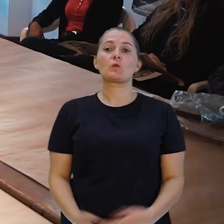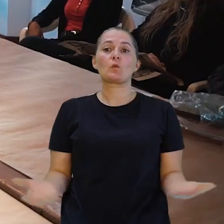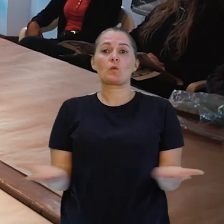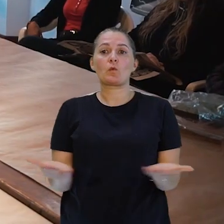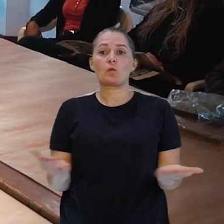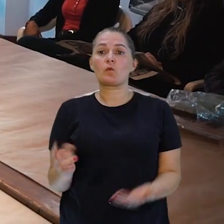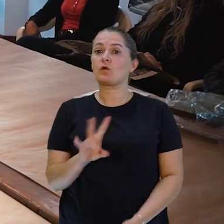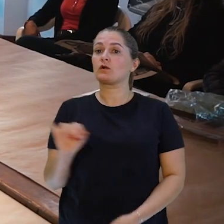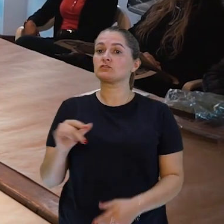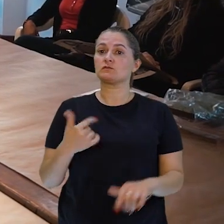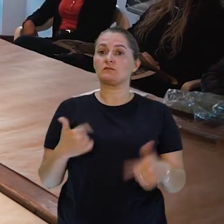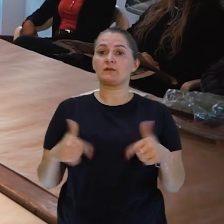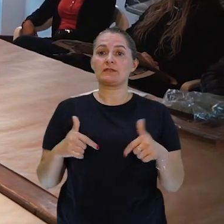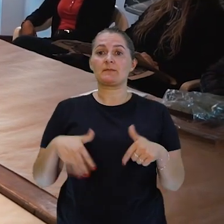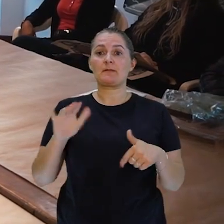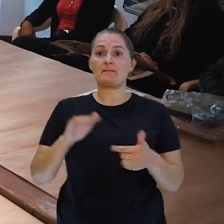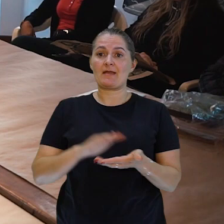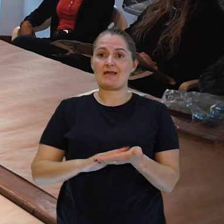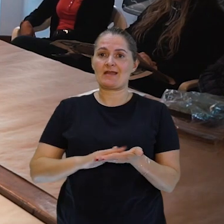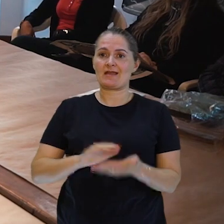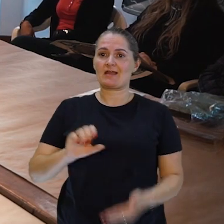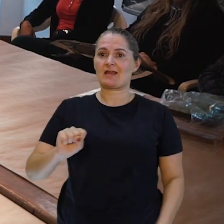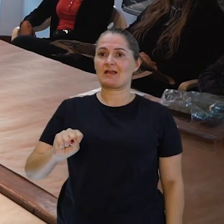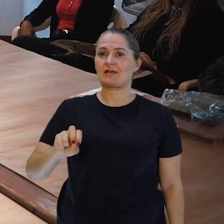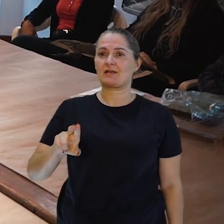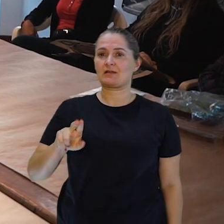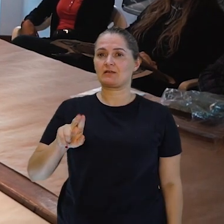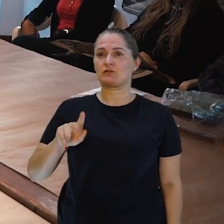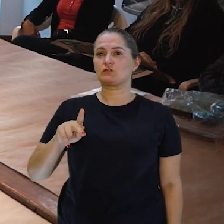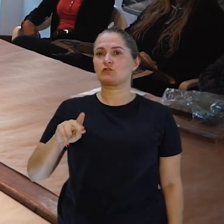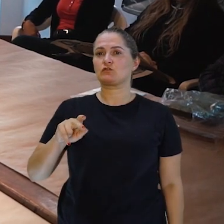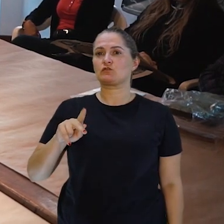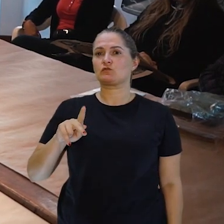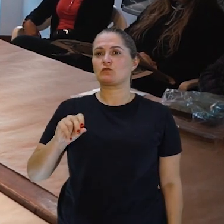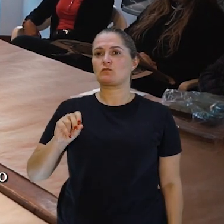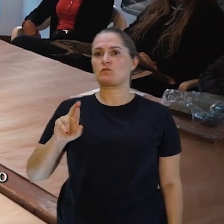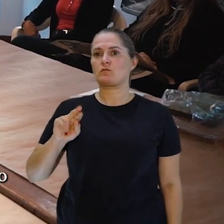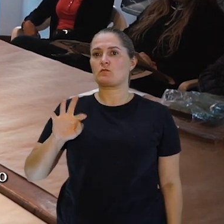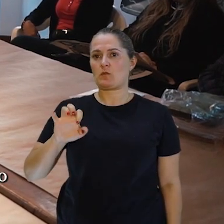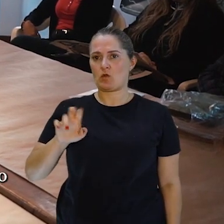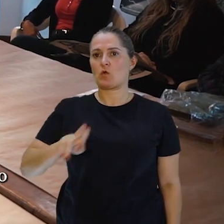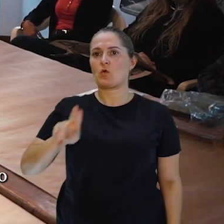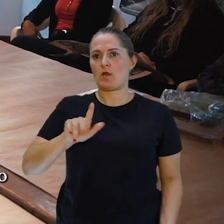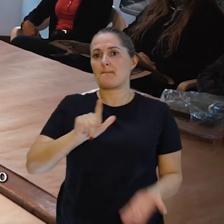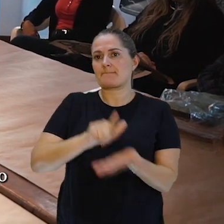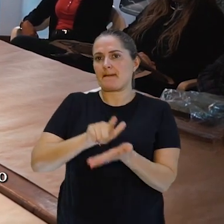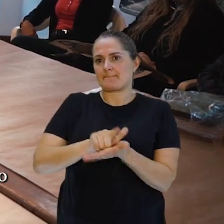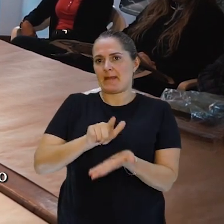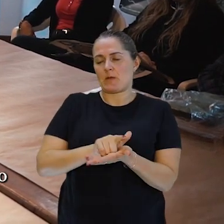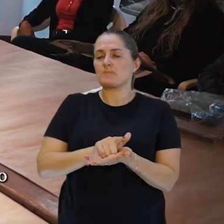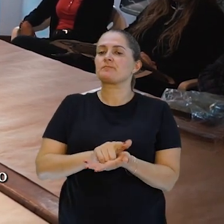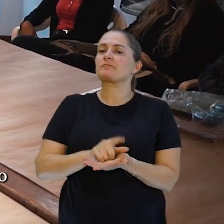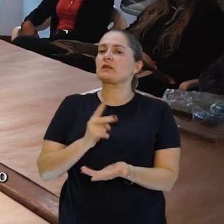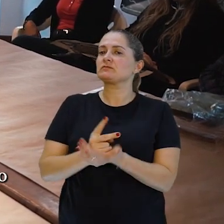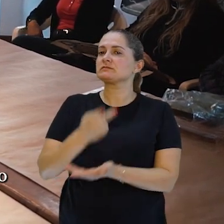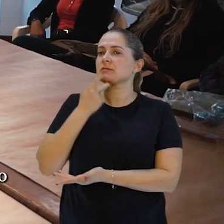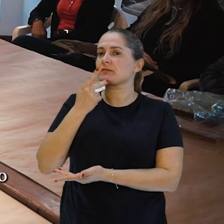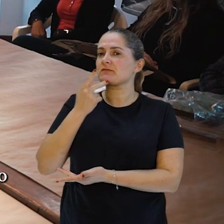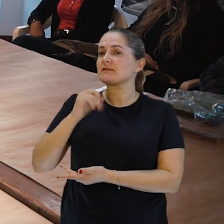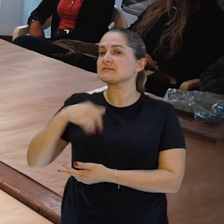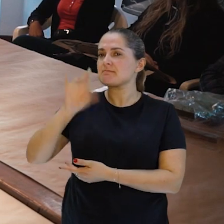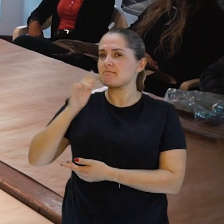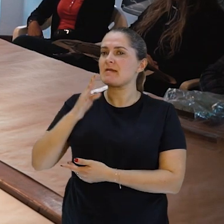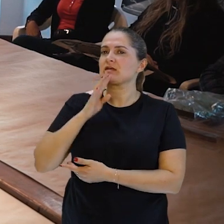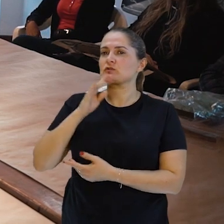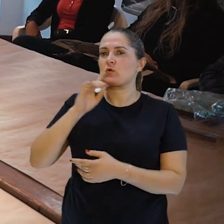E hoje a gente vai trabalhar a questão do suporte em papel. Então, uma das coisas que eu sempre digo é que quanto mais a